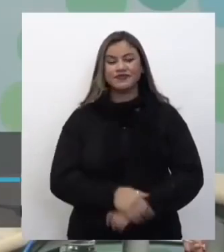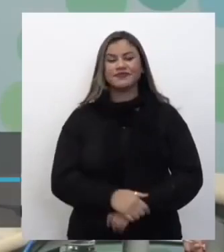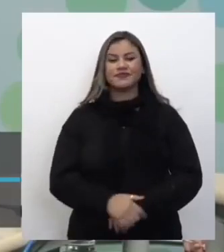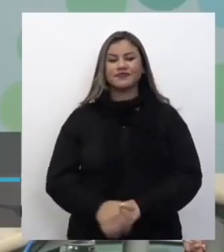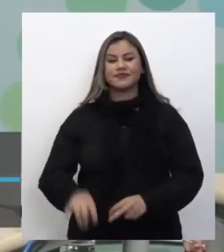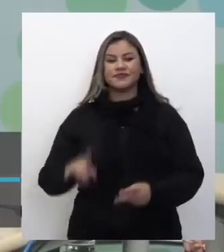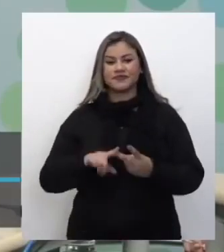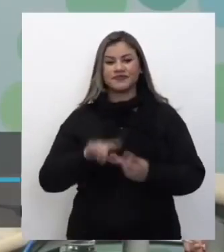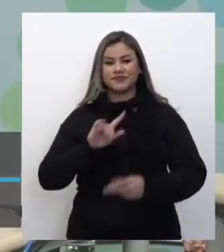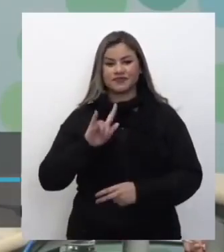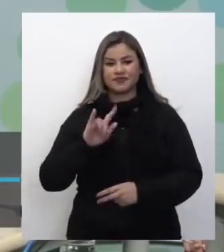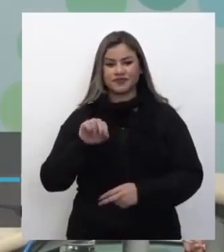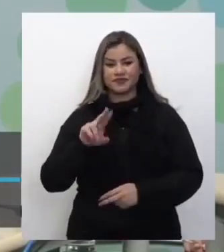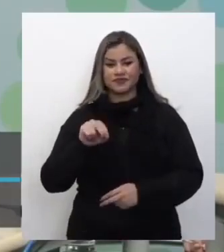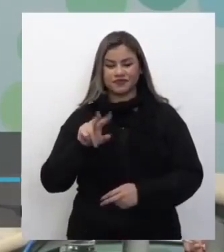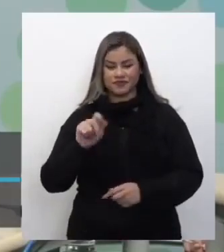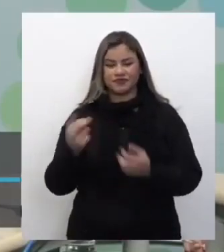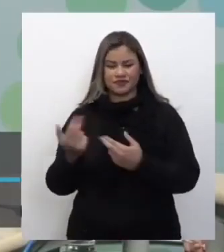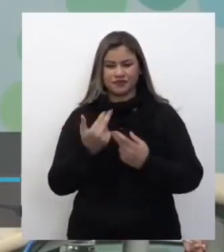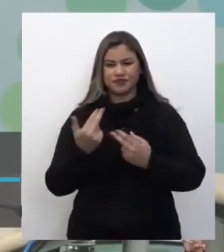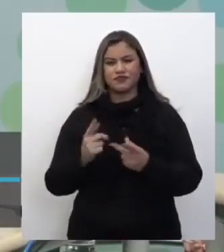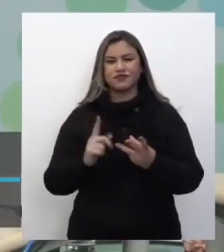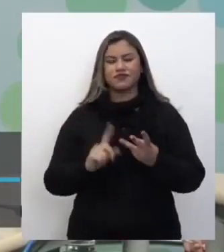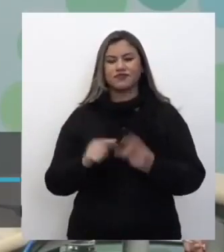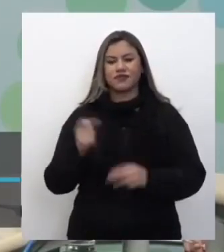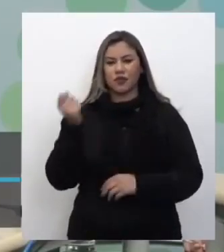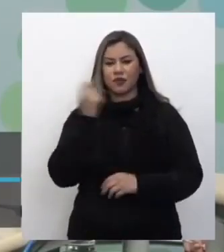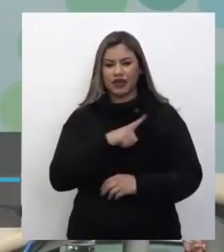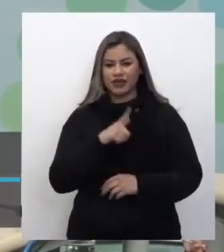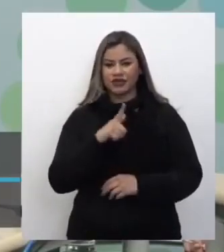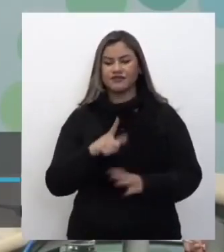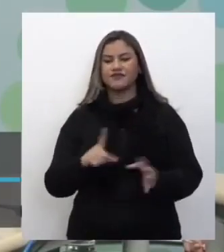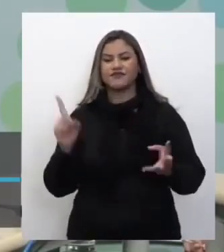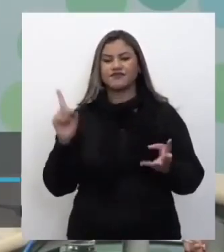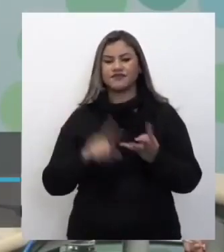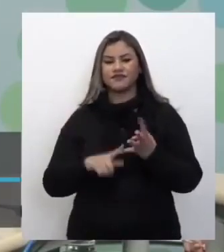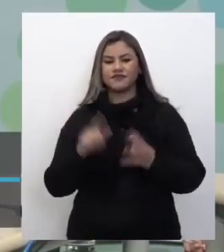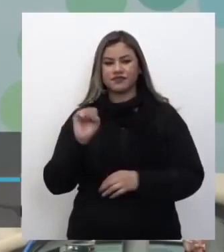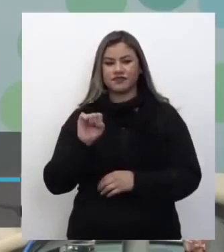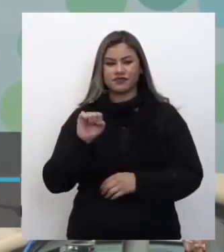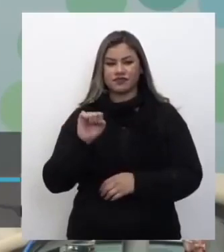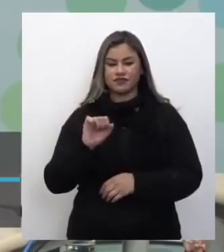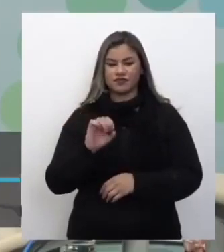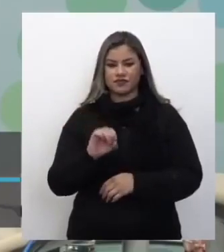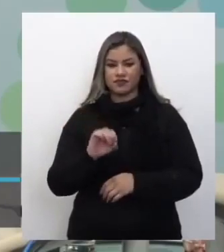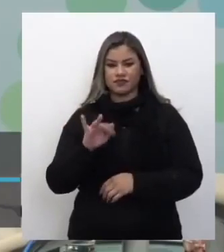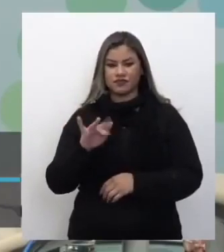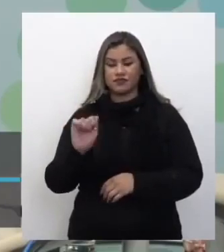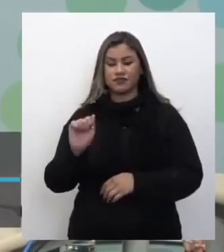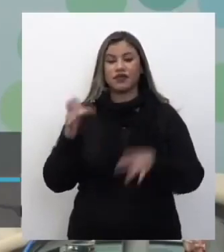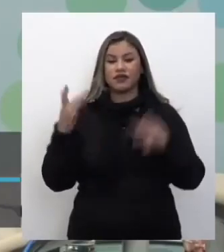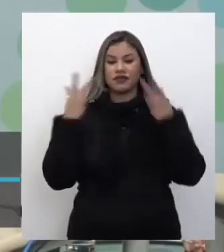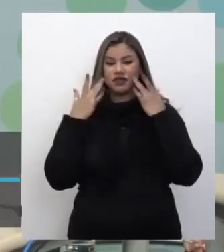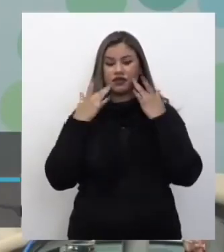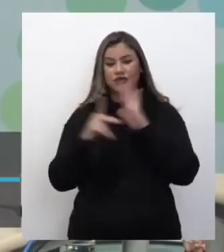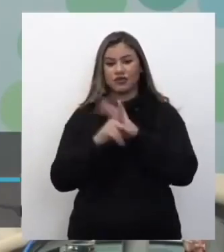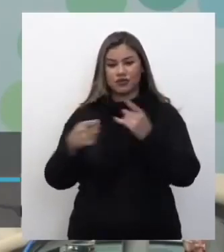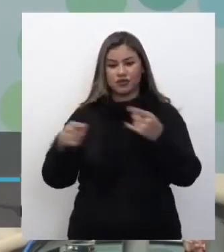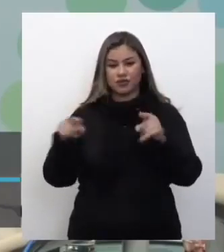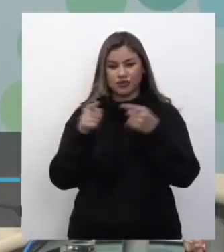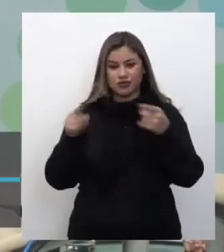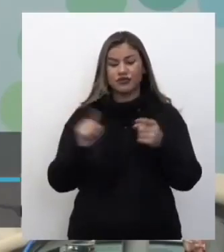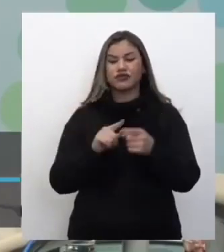Giovana também. A Ana Clara, comédia. A Sofia citou musical. A Beatriz, o